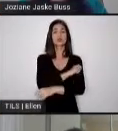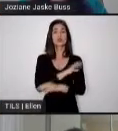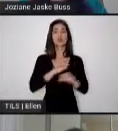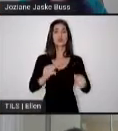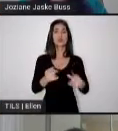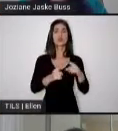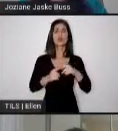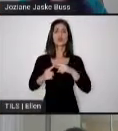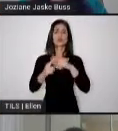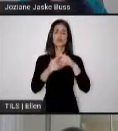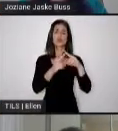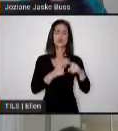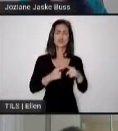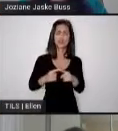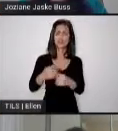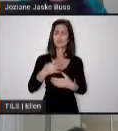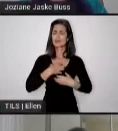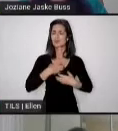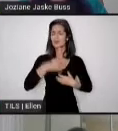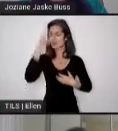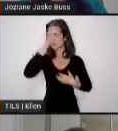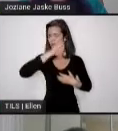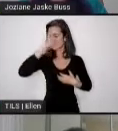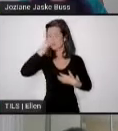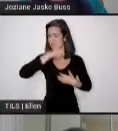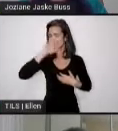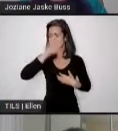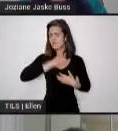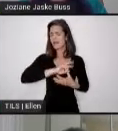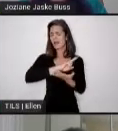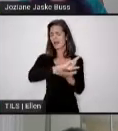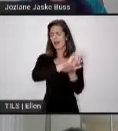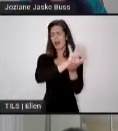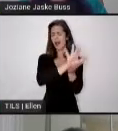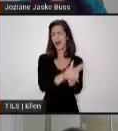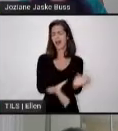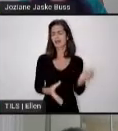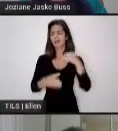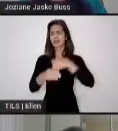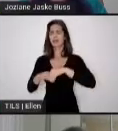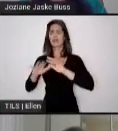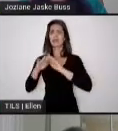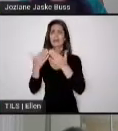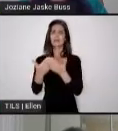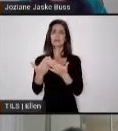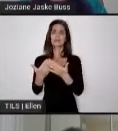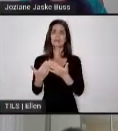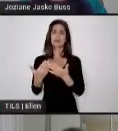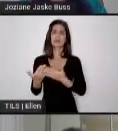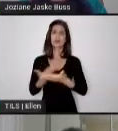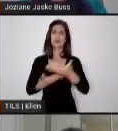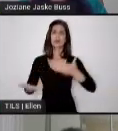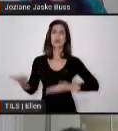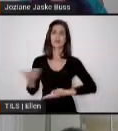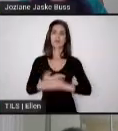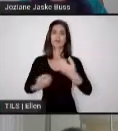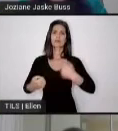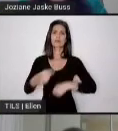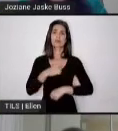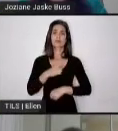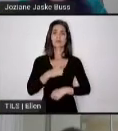aprendizagem. Então, é muito importante que nós possamos trabalhar nessa formação